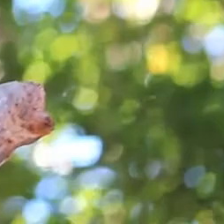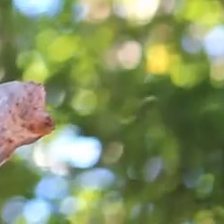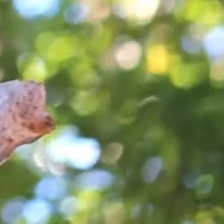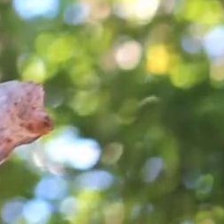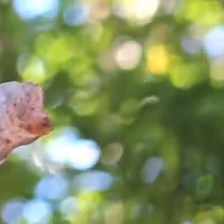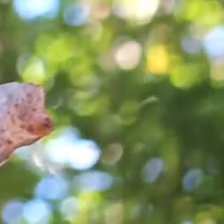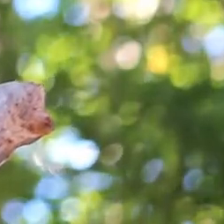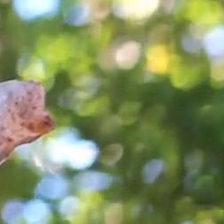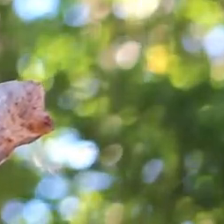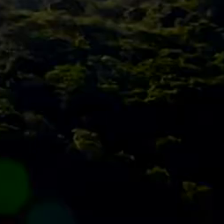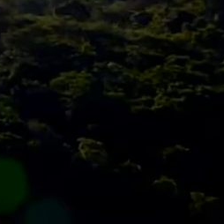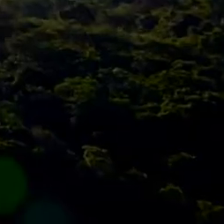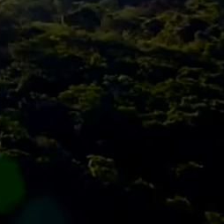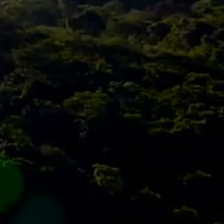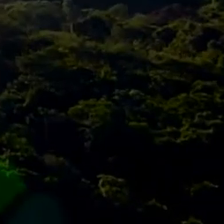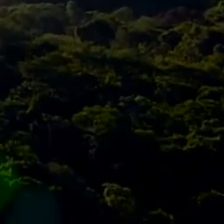seja